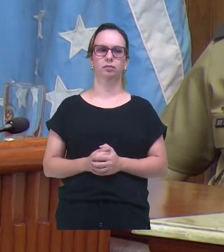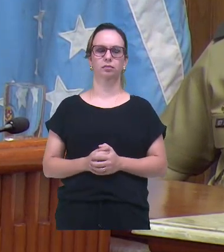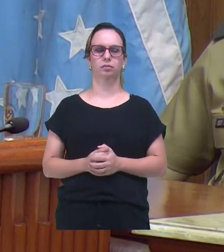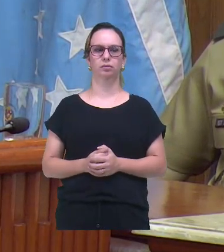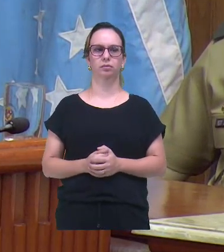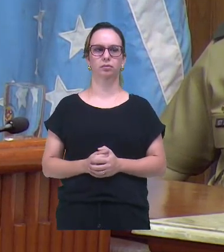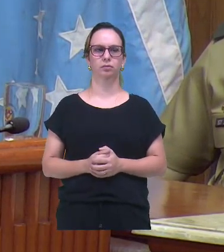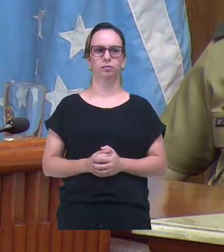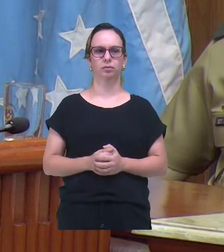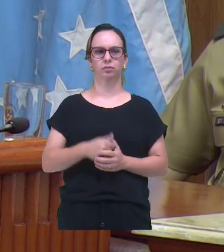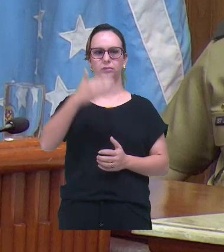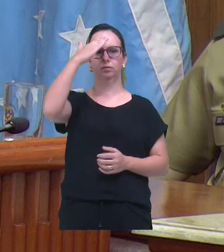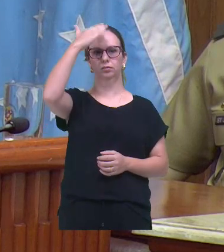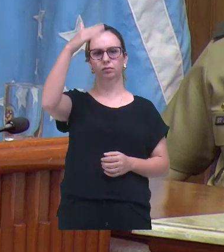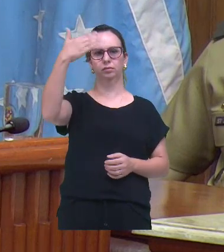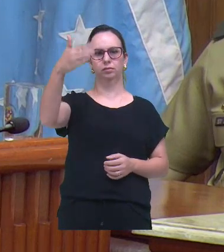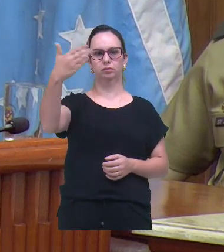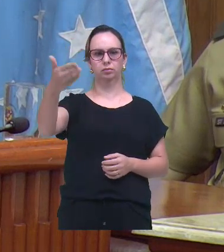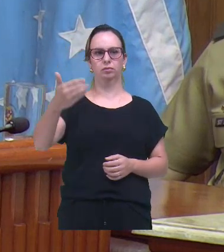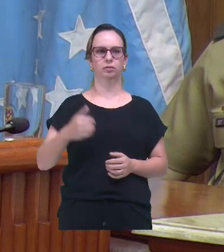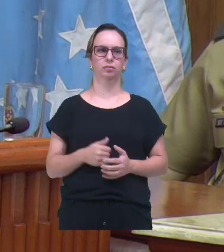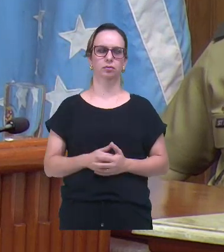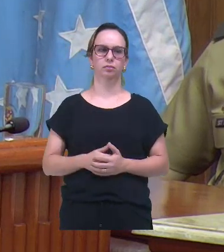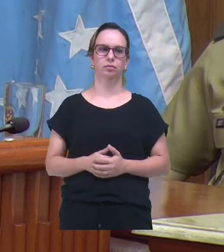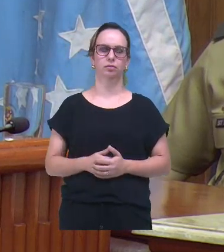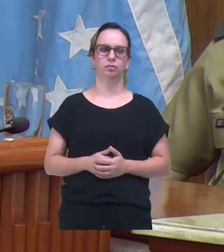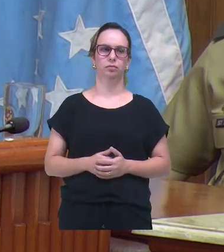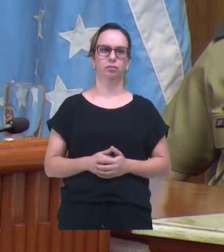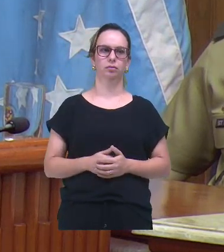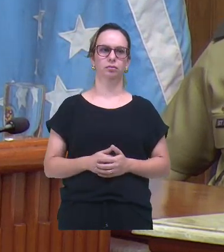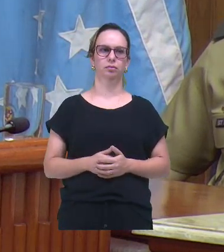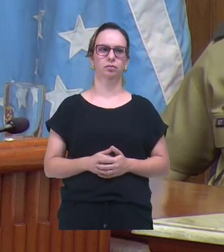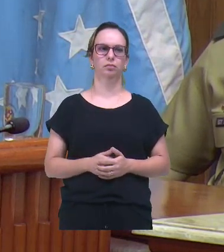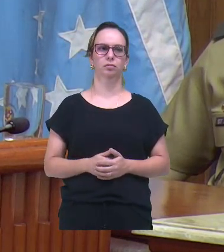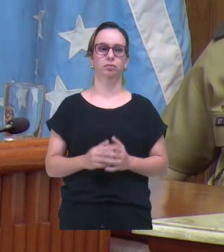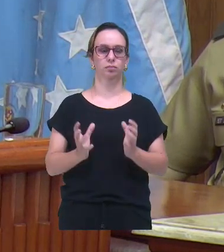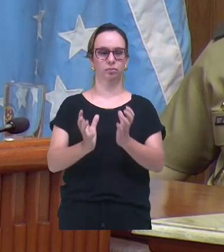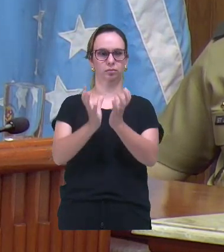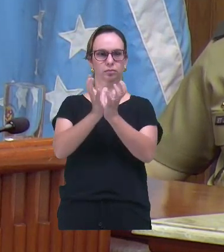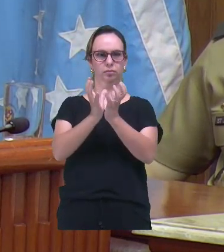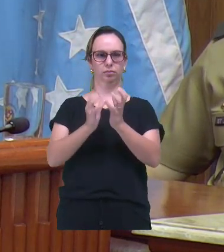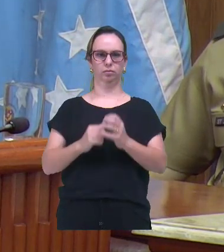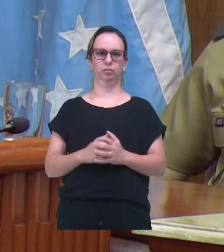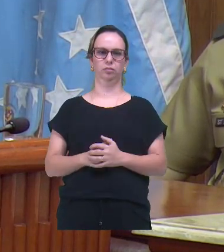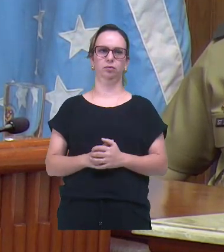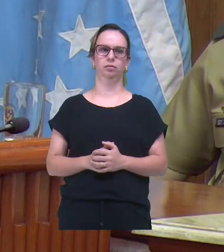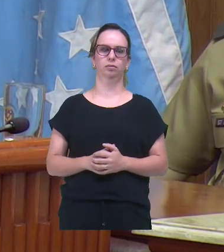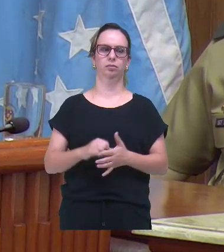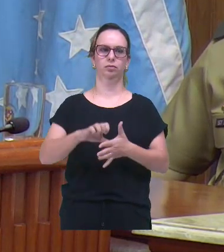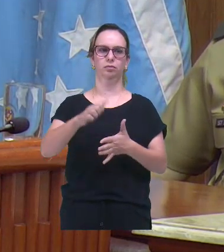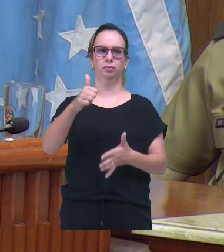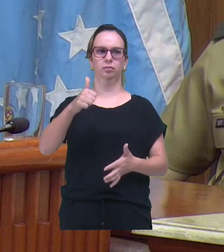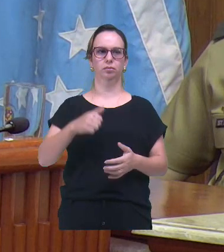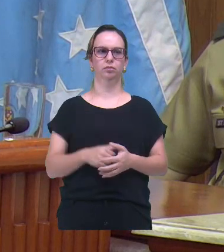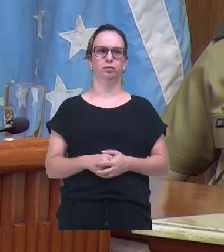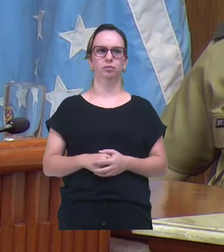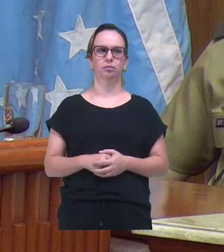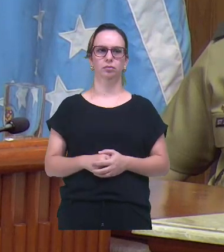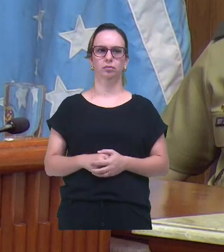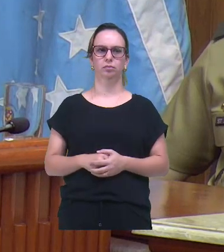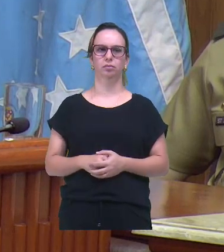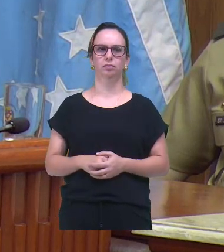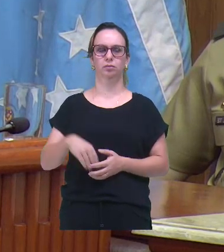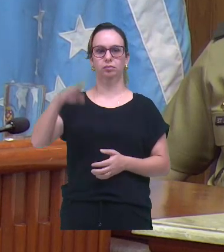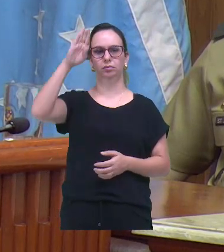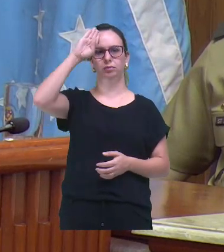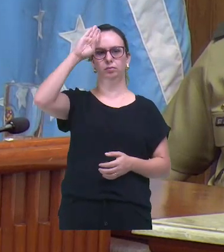os homenageados por ordem de grupo. Primeiramente, o Cabo PM Roner